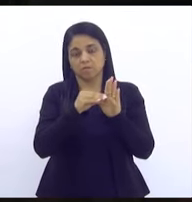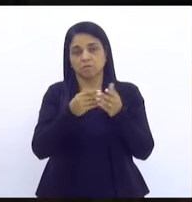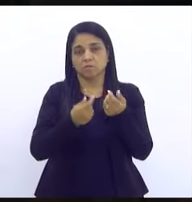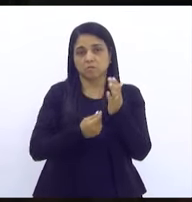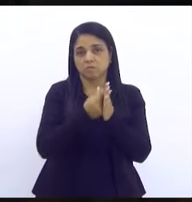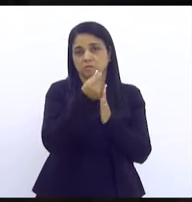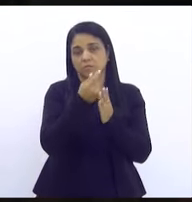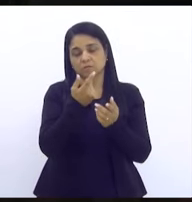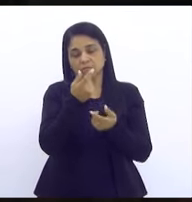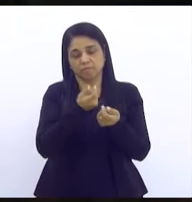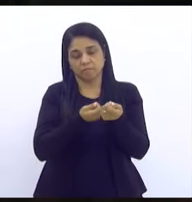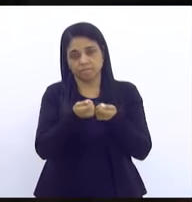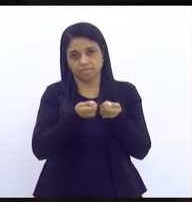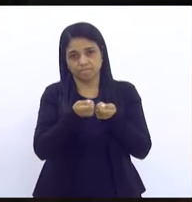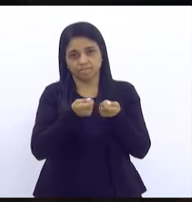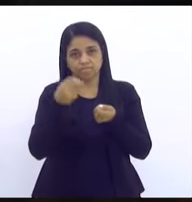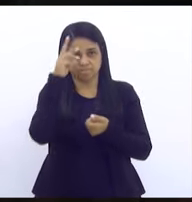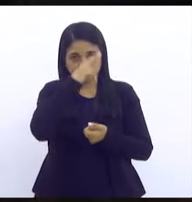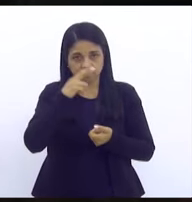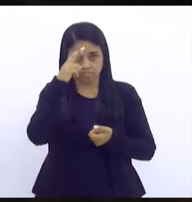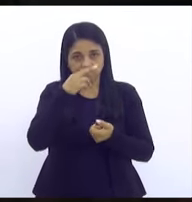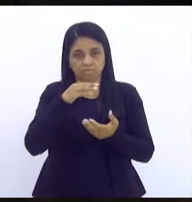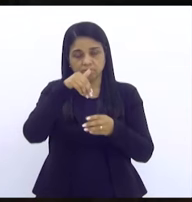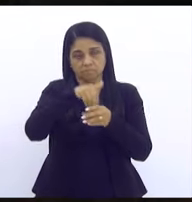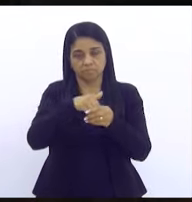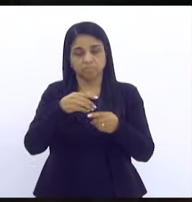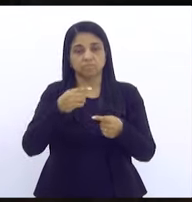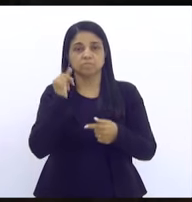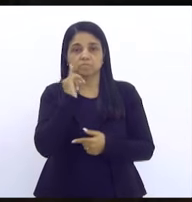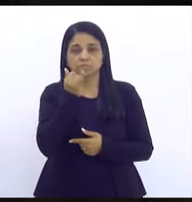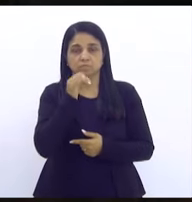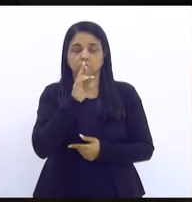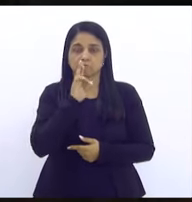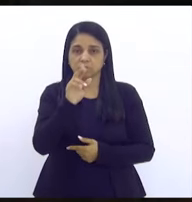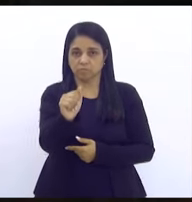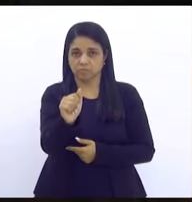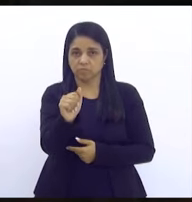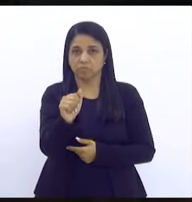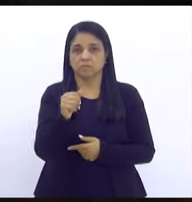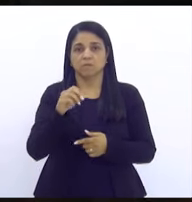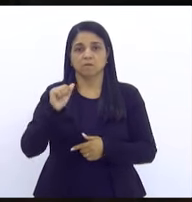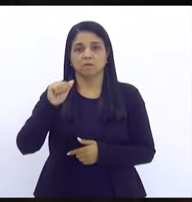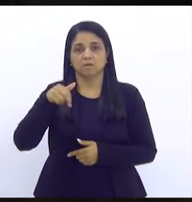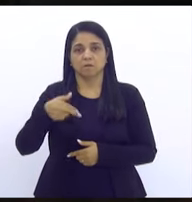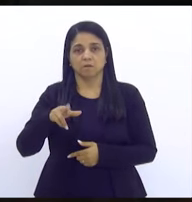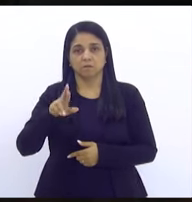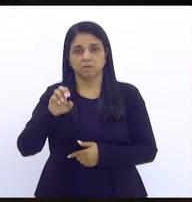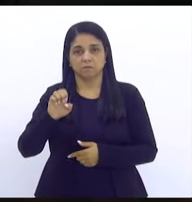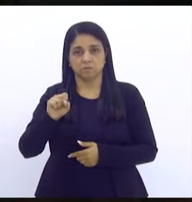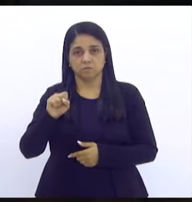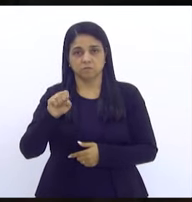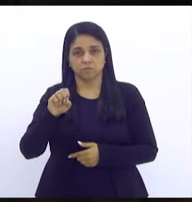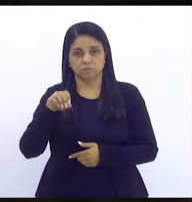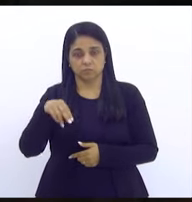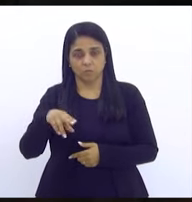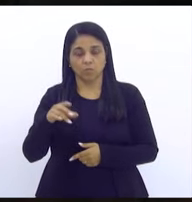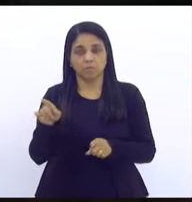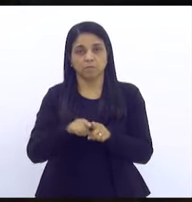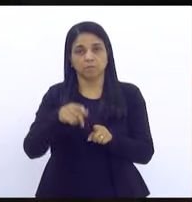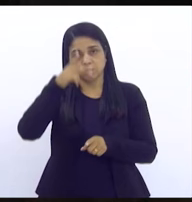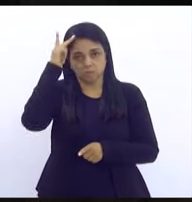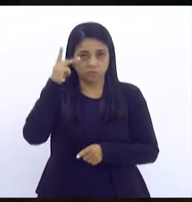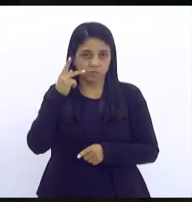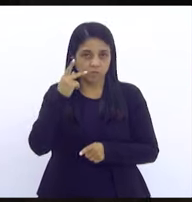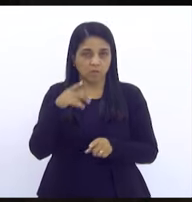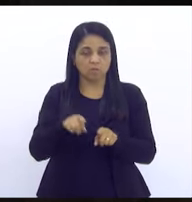orçamento, fiscalização financeira e controle favorável. Relatores, deputado Rodrigo Amorim, Anderson Moraes, Luiz Paulo e Carlos Macedo.